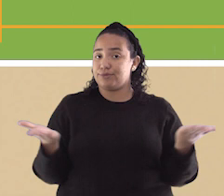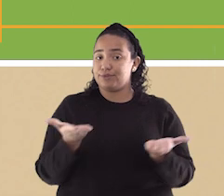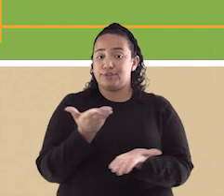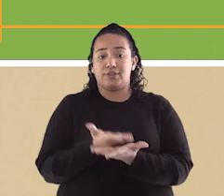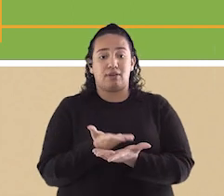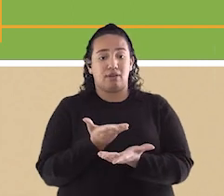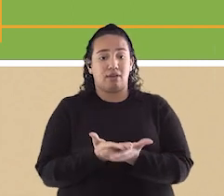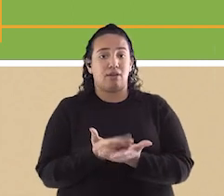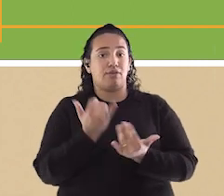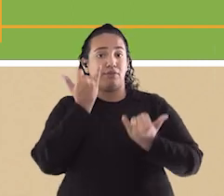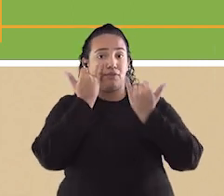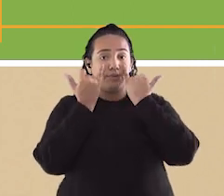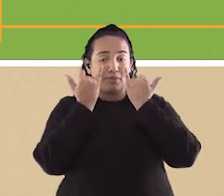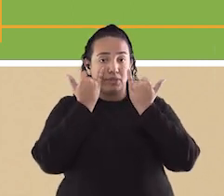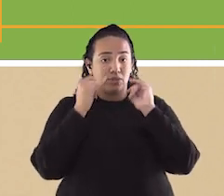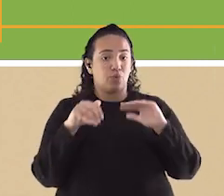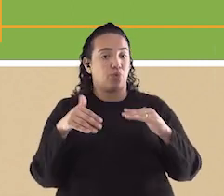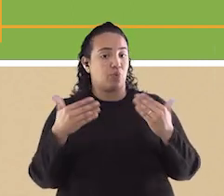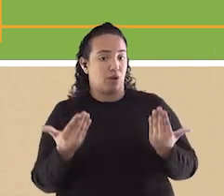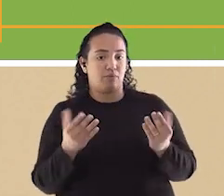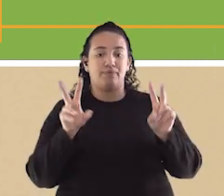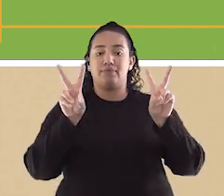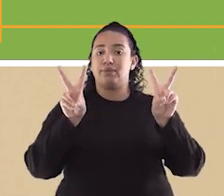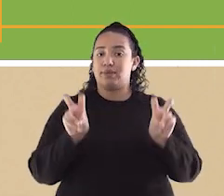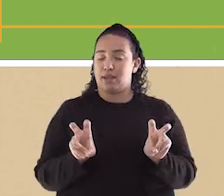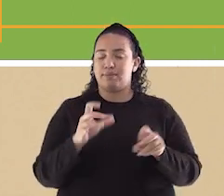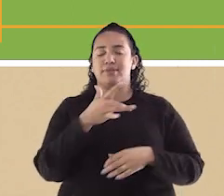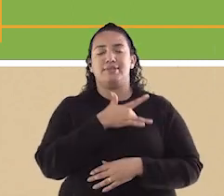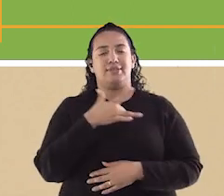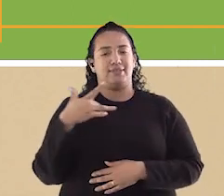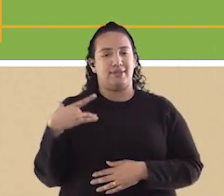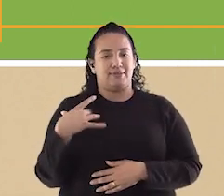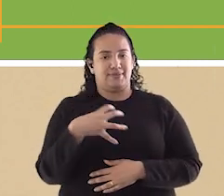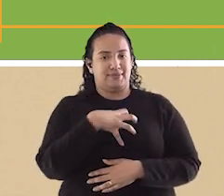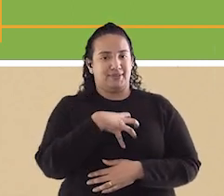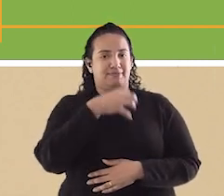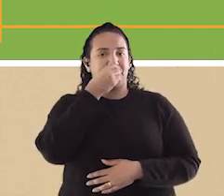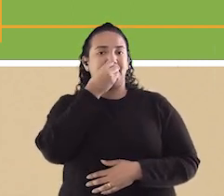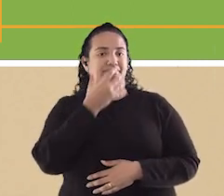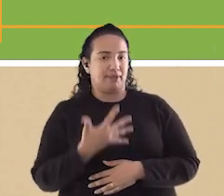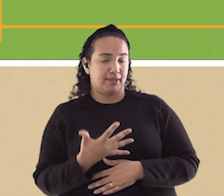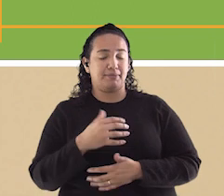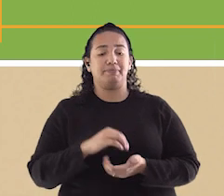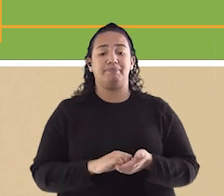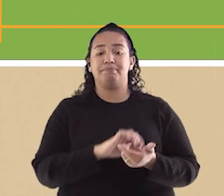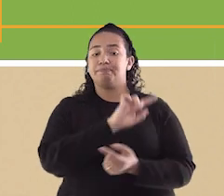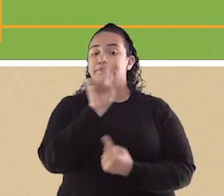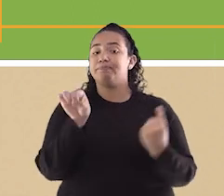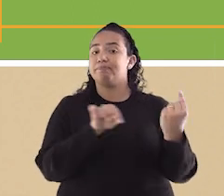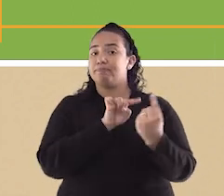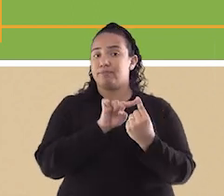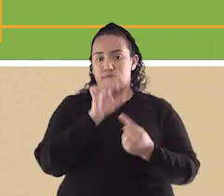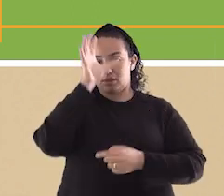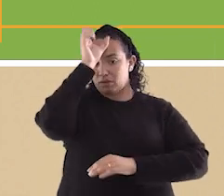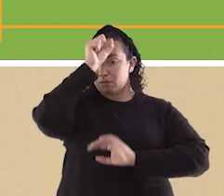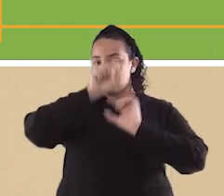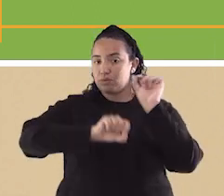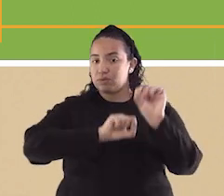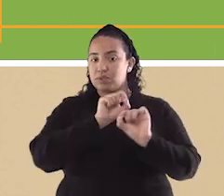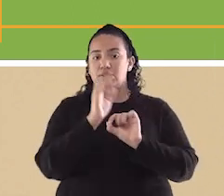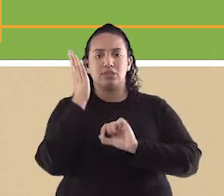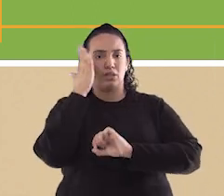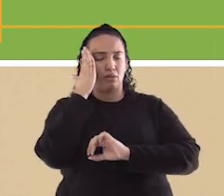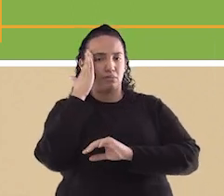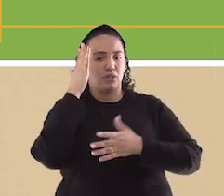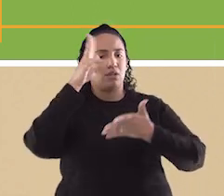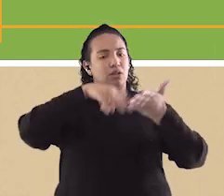nossa aula de hoje traz as seguintes informações. O nosso eixo temático é saúde e bem-estar. O objetivo de aprendizagem é saber